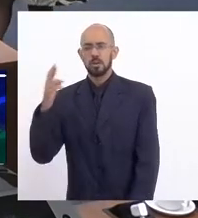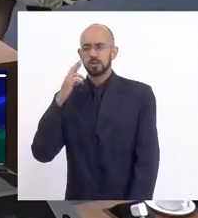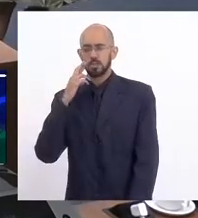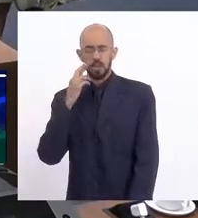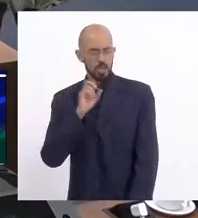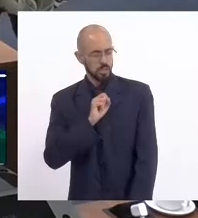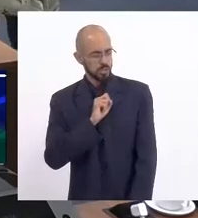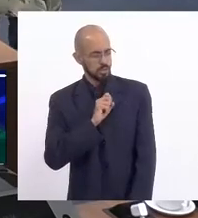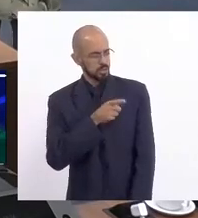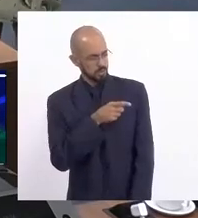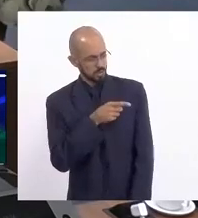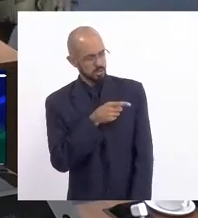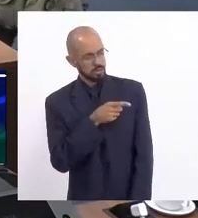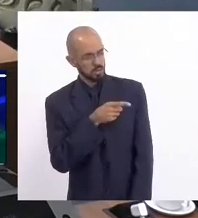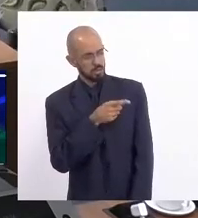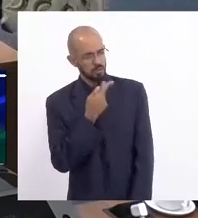Reis.